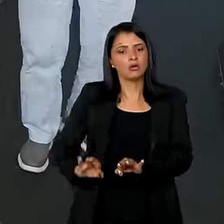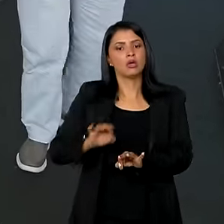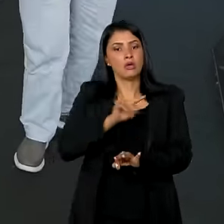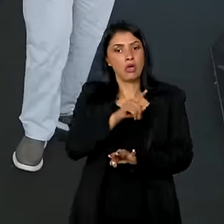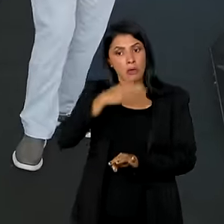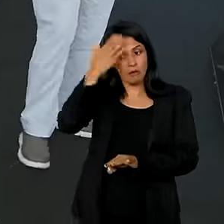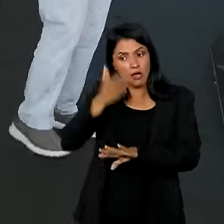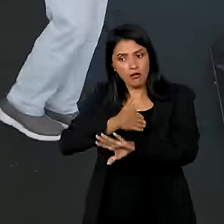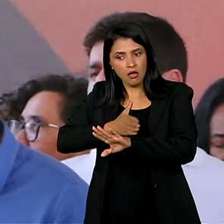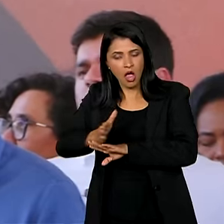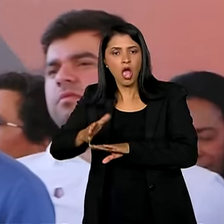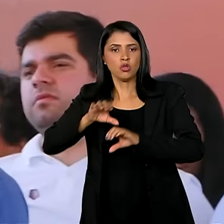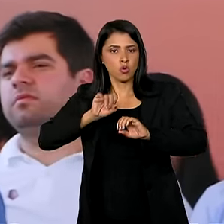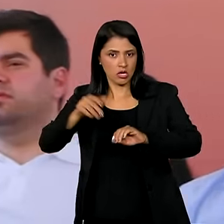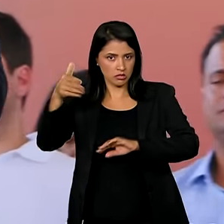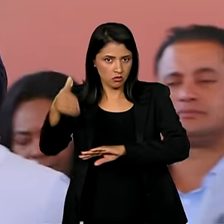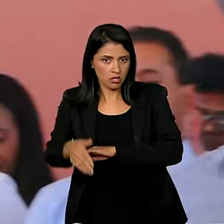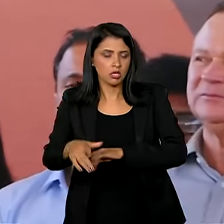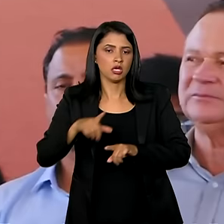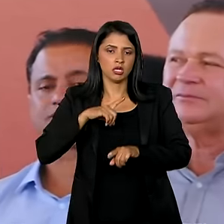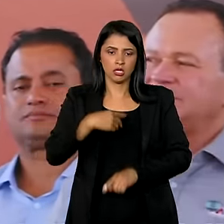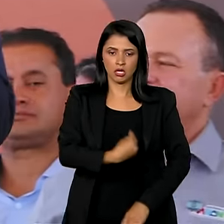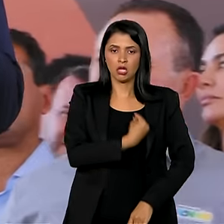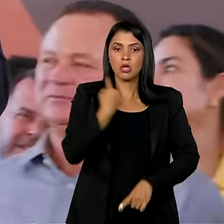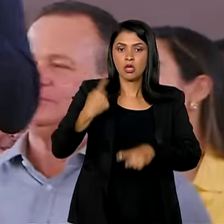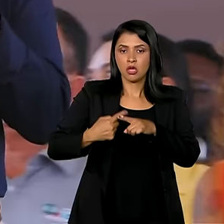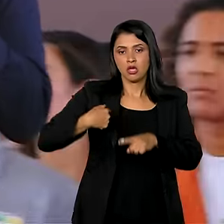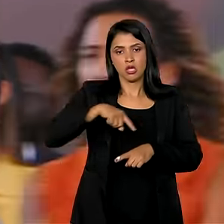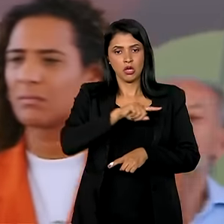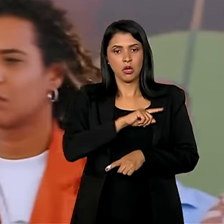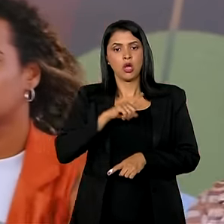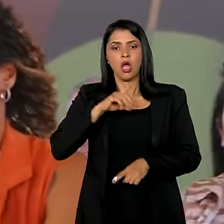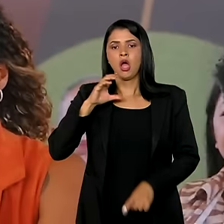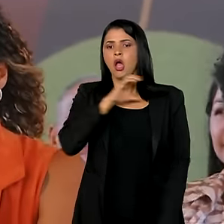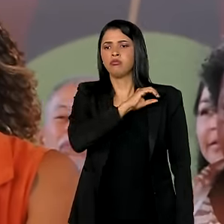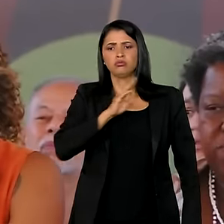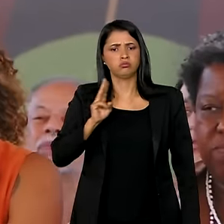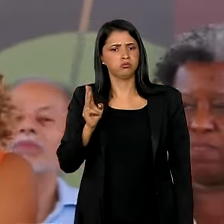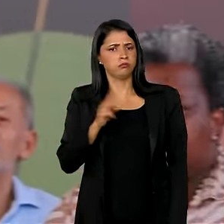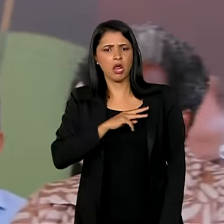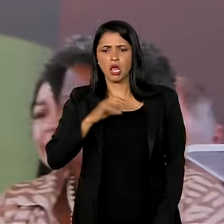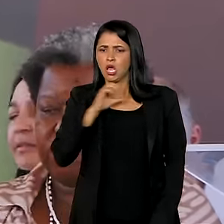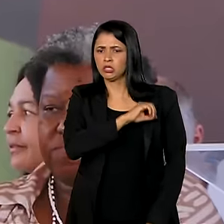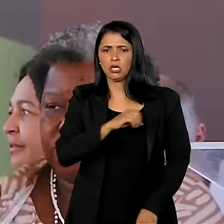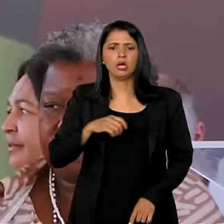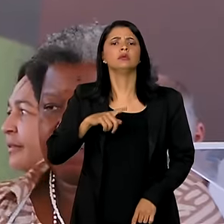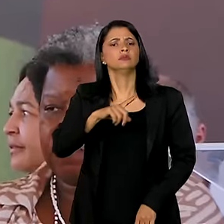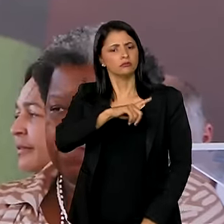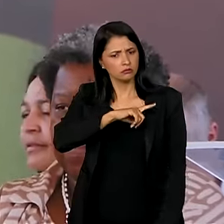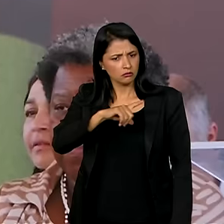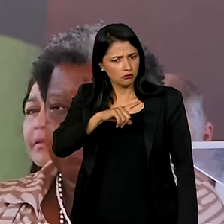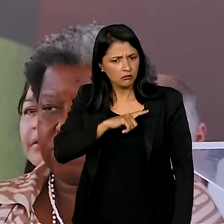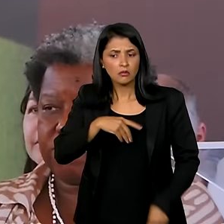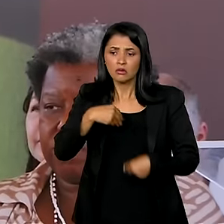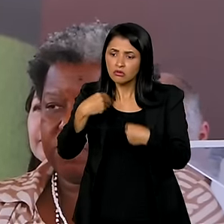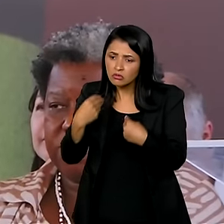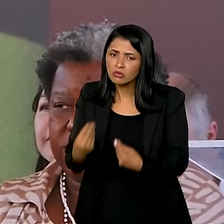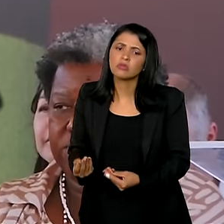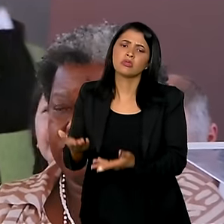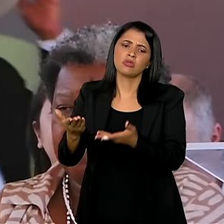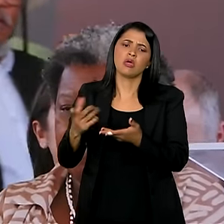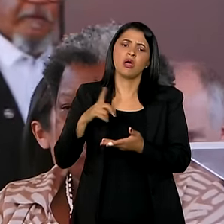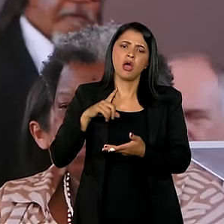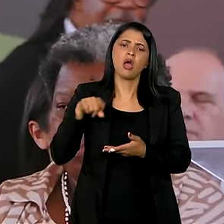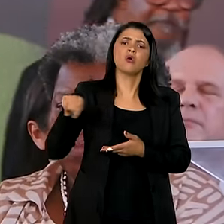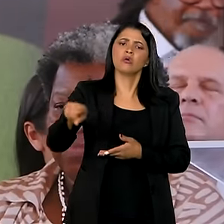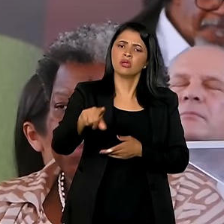a educação vem aqui, porque agora nós temos pressa. Nós temos pressa de dar a vocês